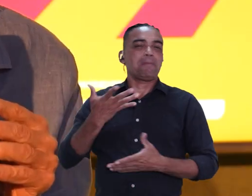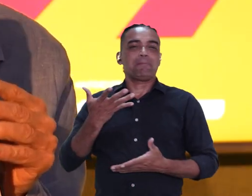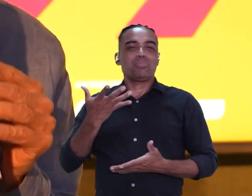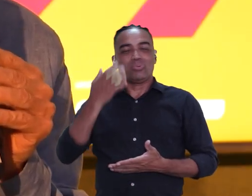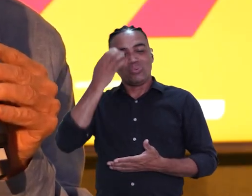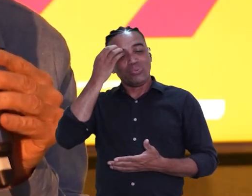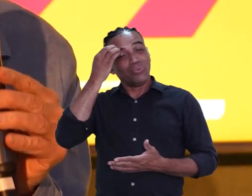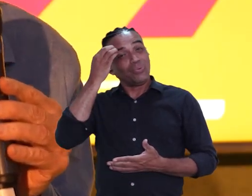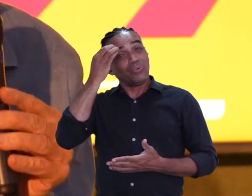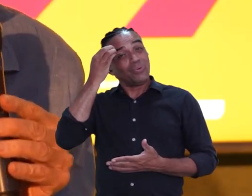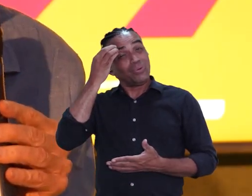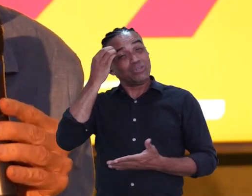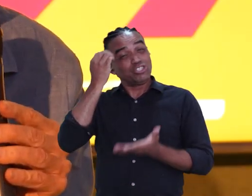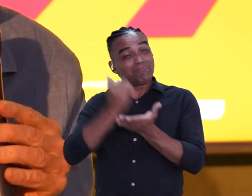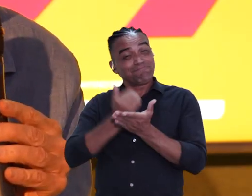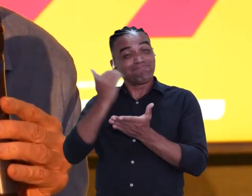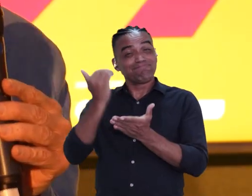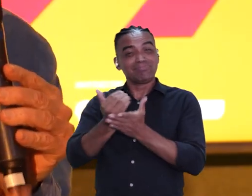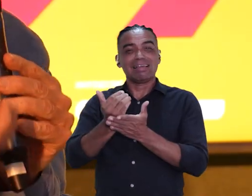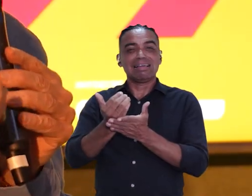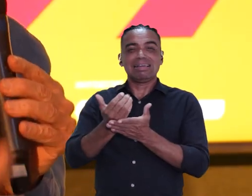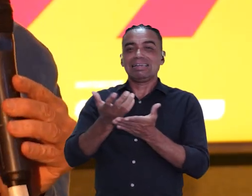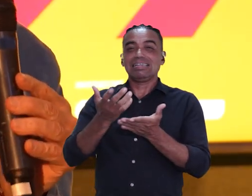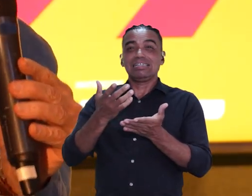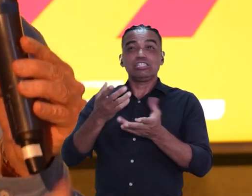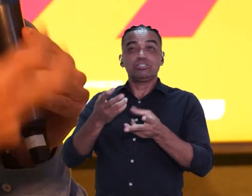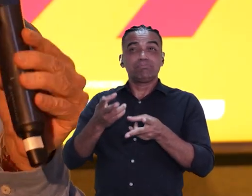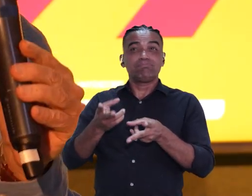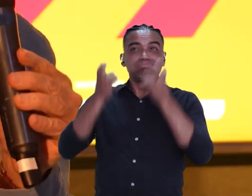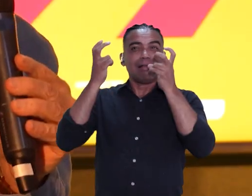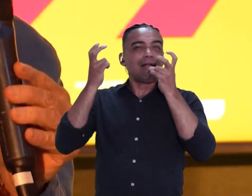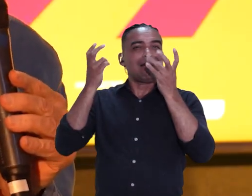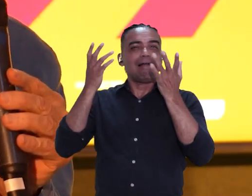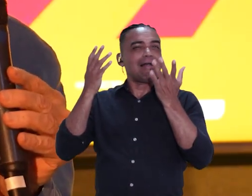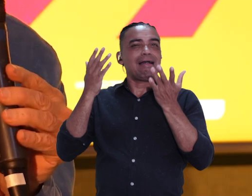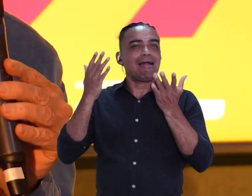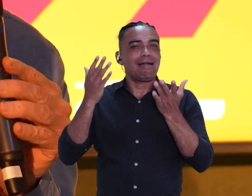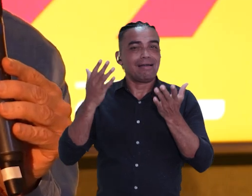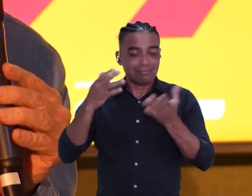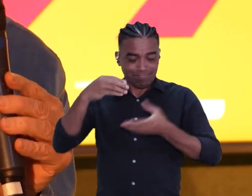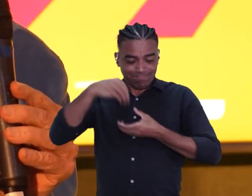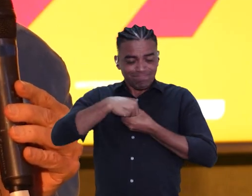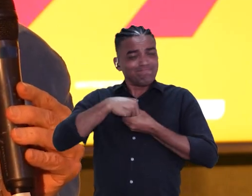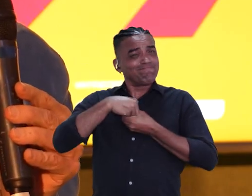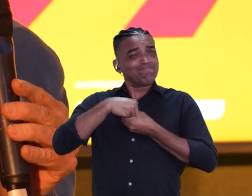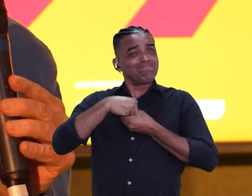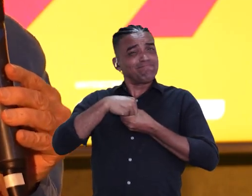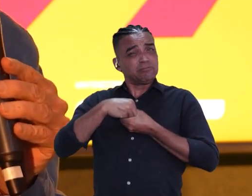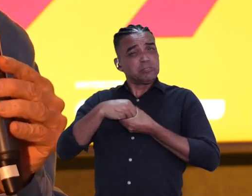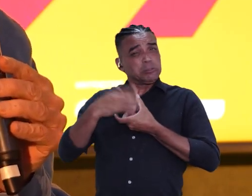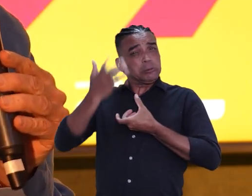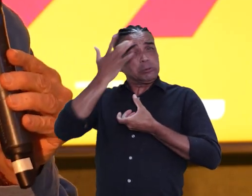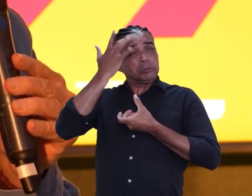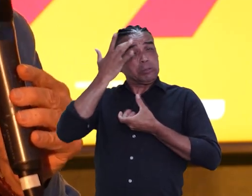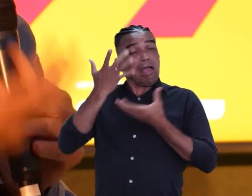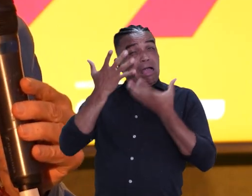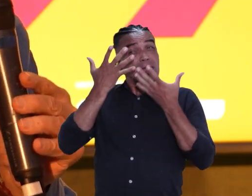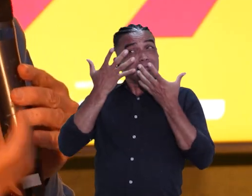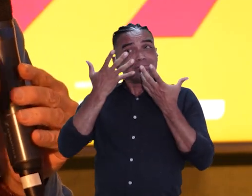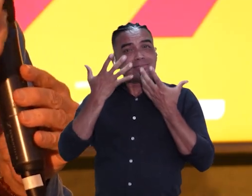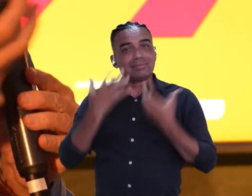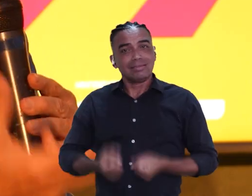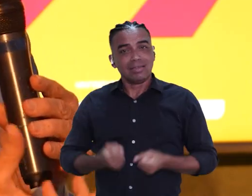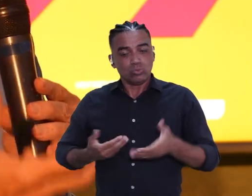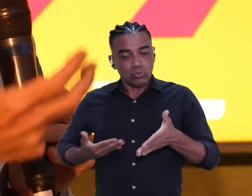consistência, de ganhar consistência, de tornar-se mestre de si, né?